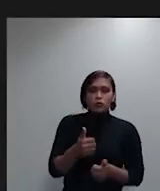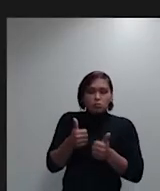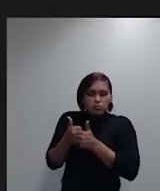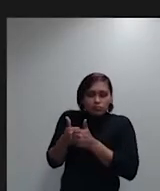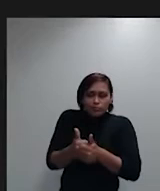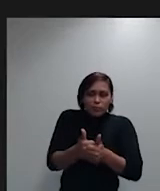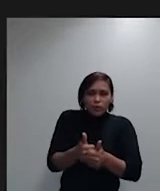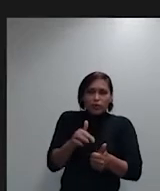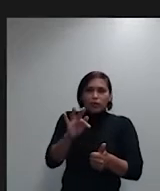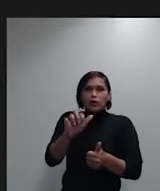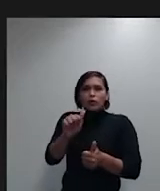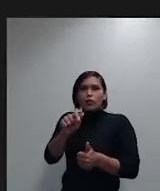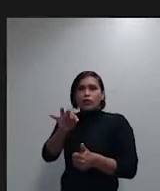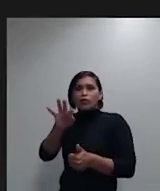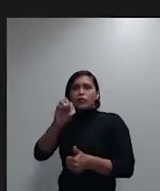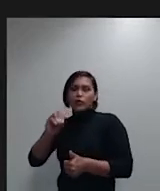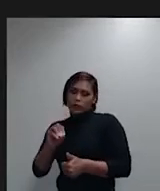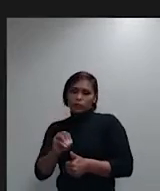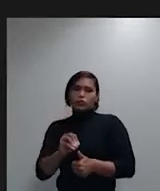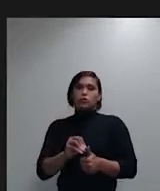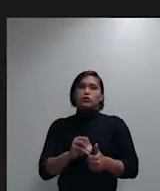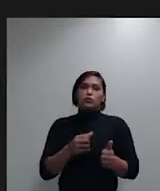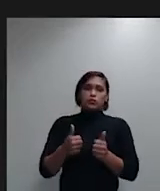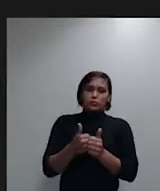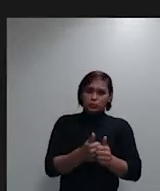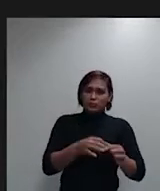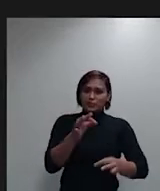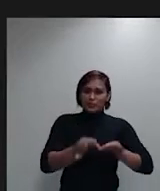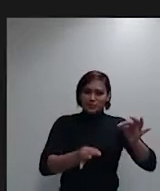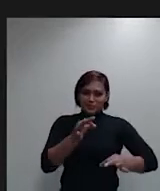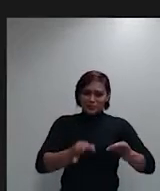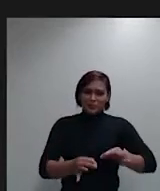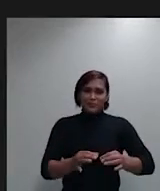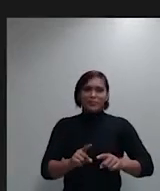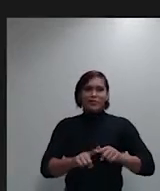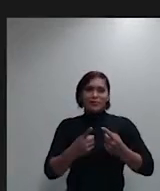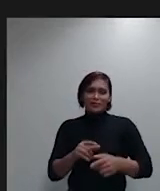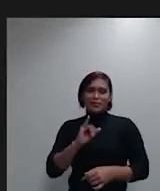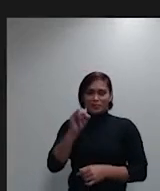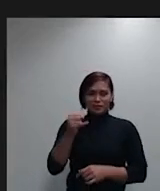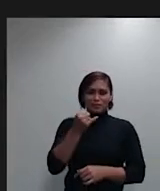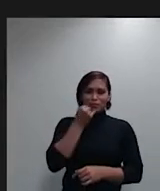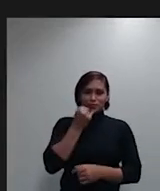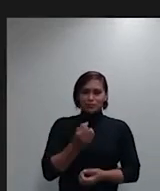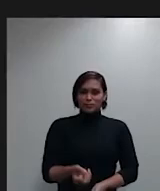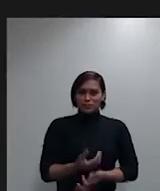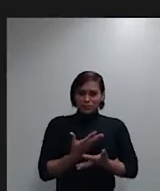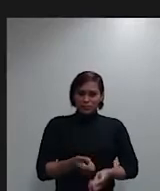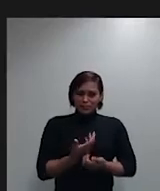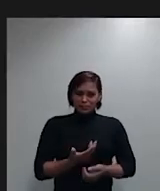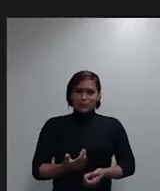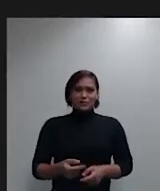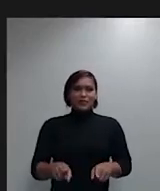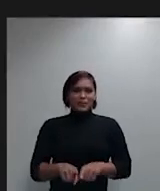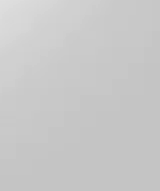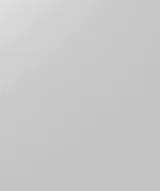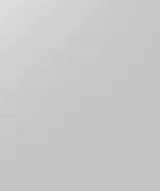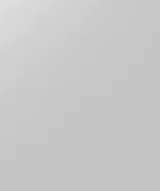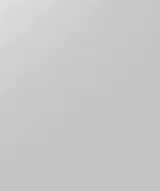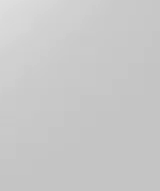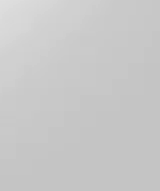primeira turma acrescentou que o entendimento adotado pelo tribunal Paulista confronto a legislação EA jurisprudência devendo ser